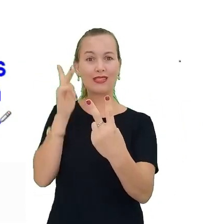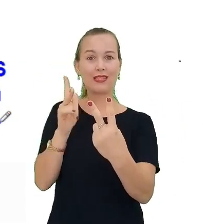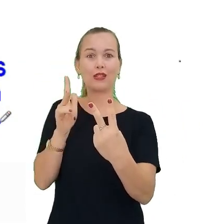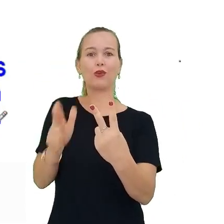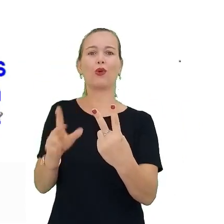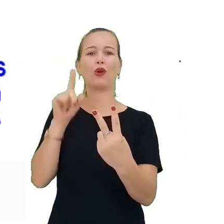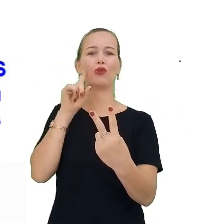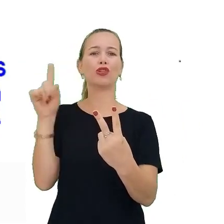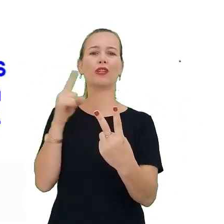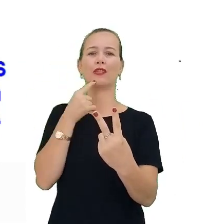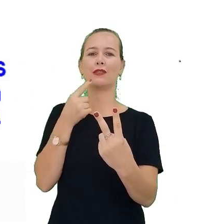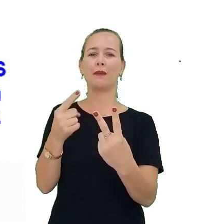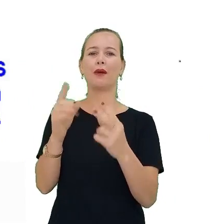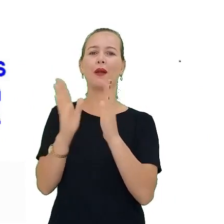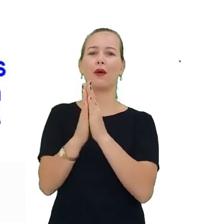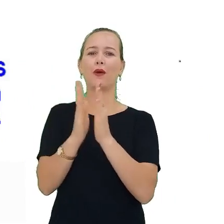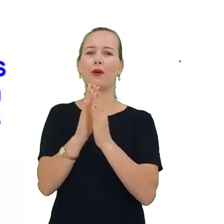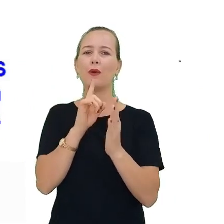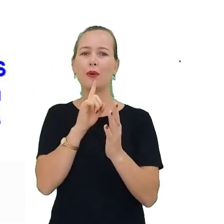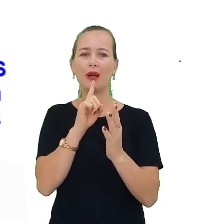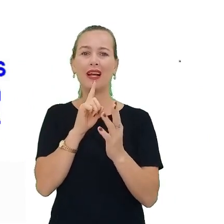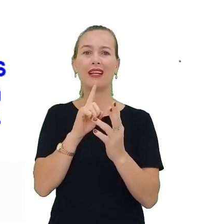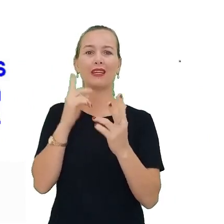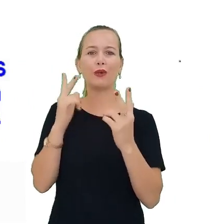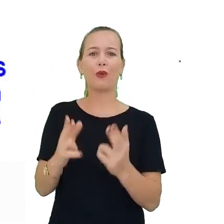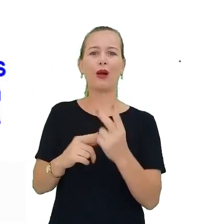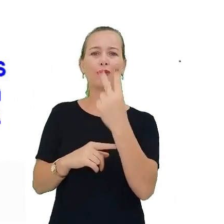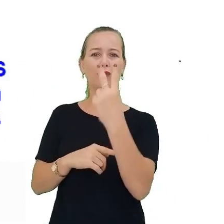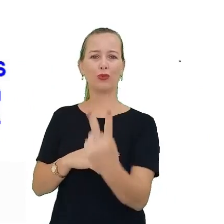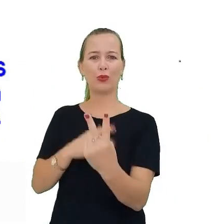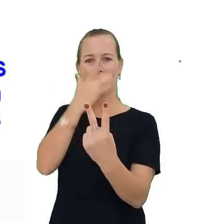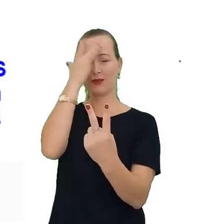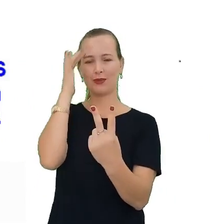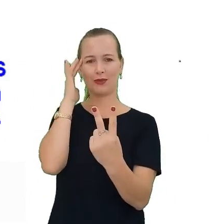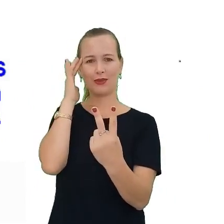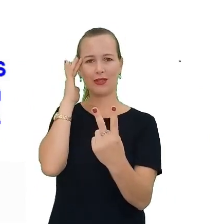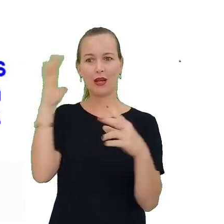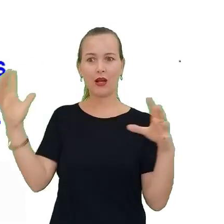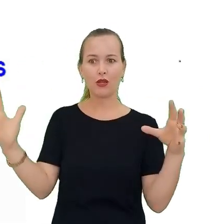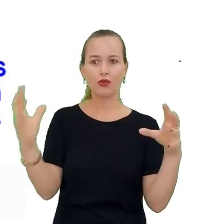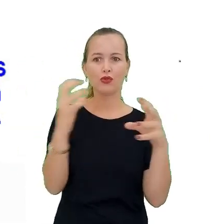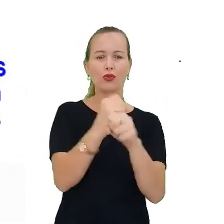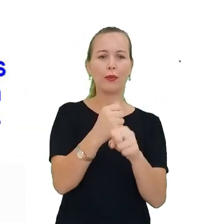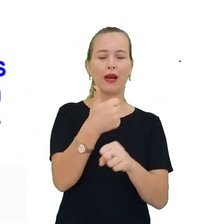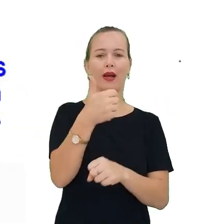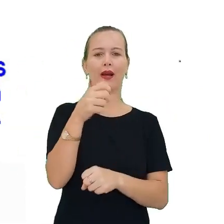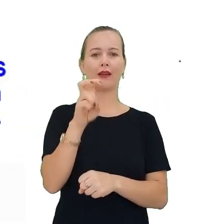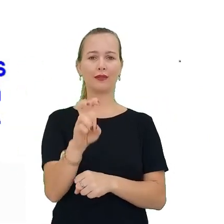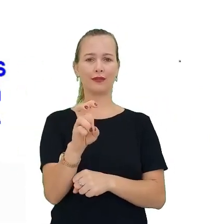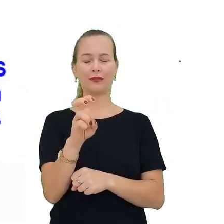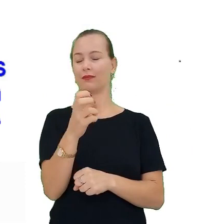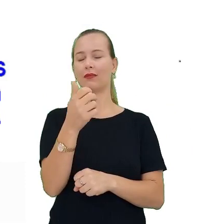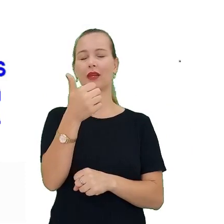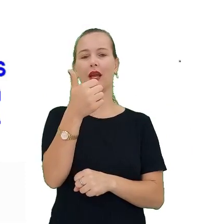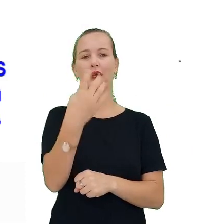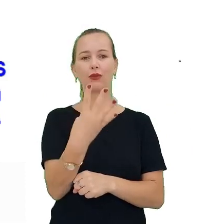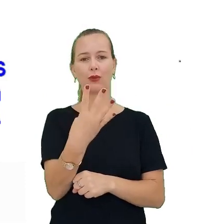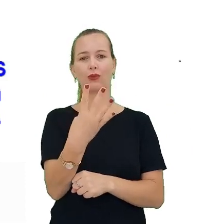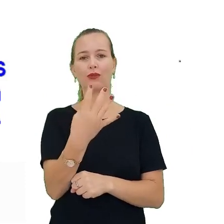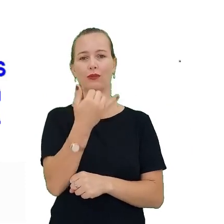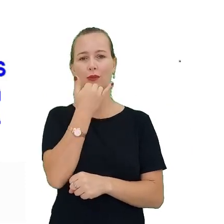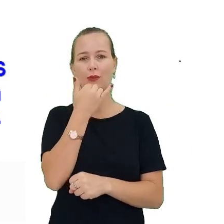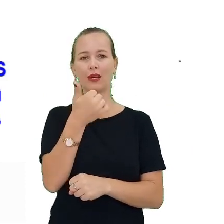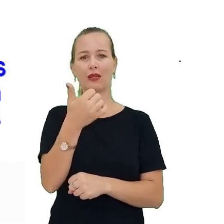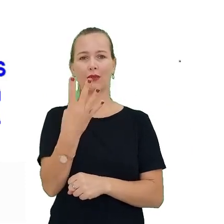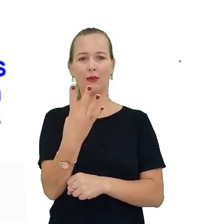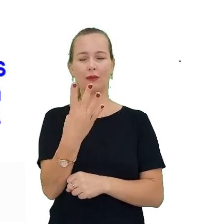semana. Diante dessas condições, já seriam 14 pessoas envolvidas, mesmo não atendendo ainda a condição